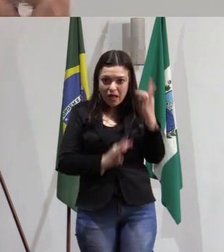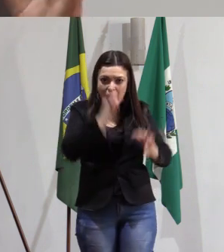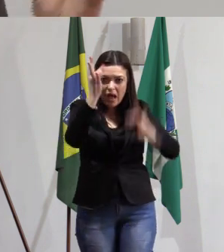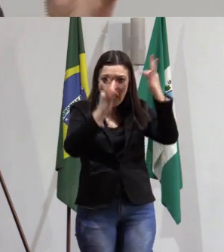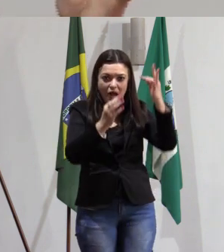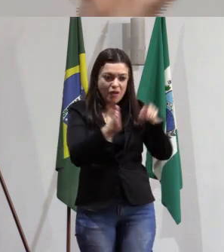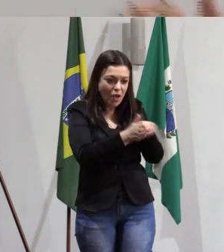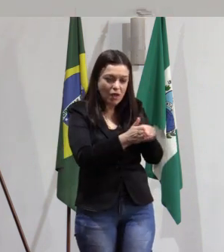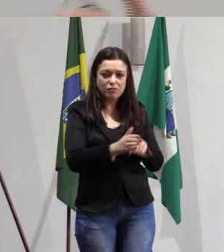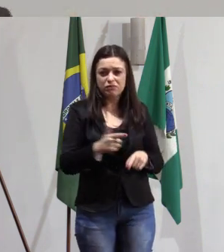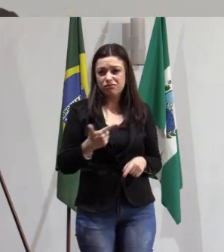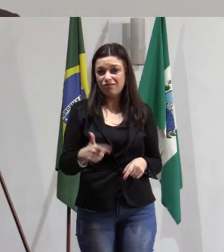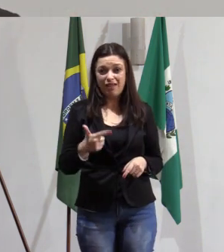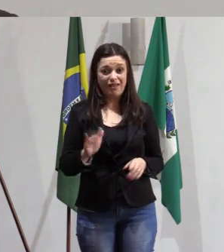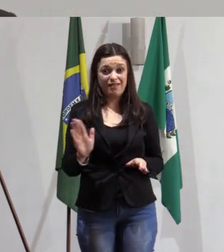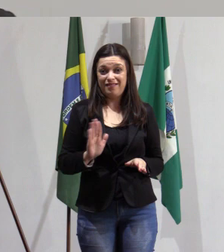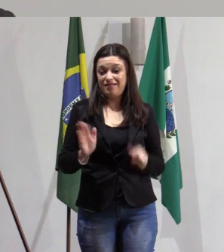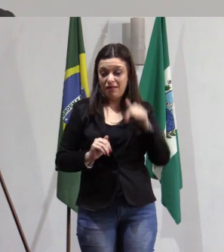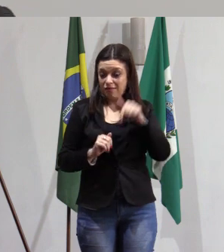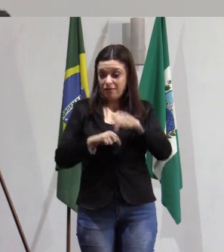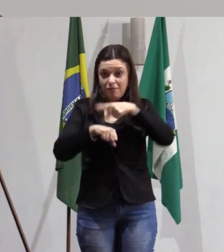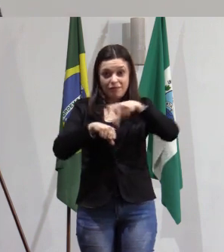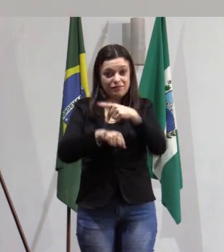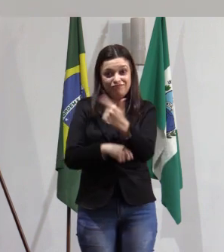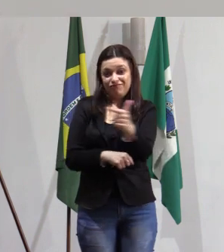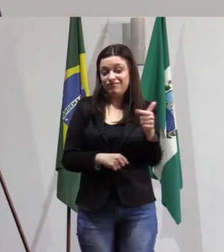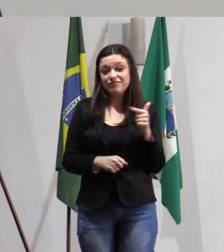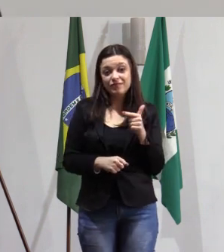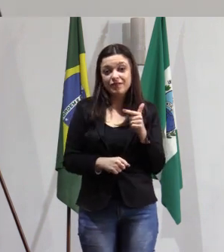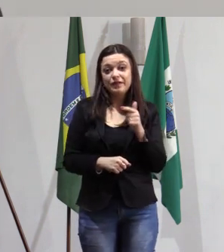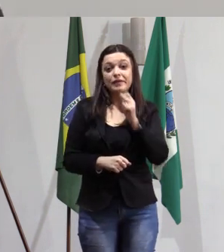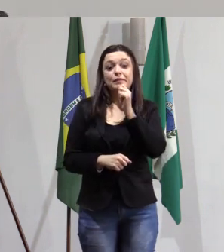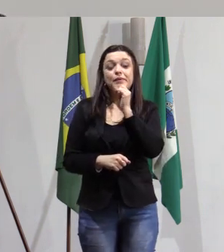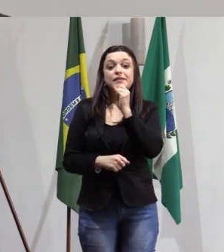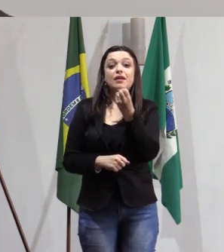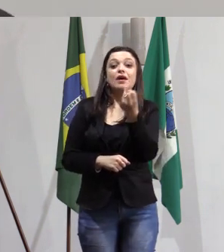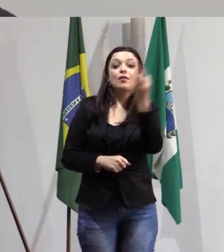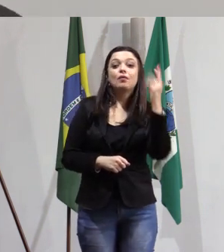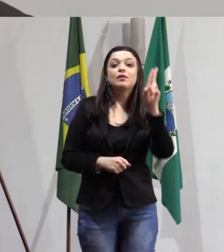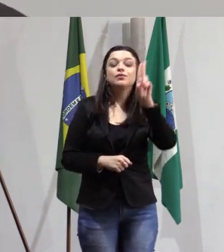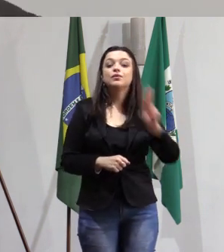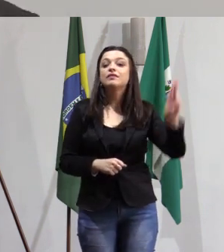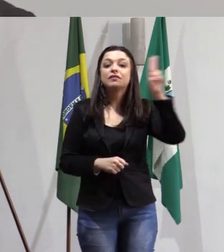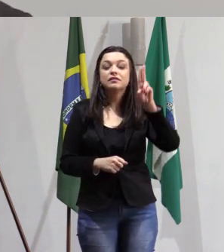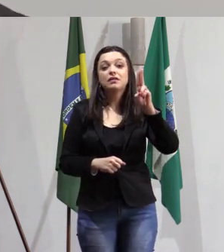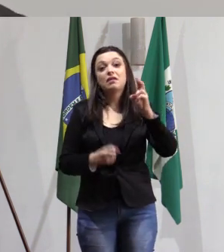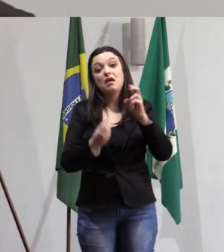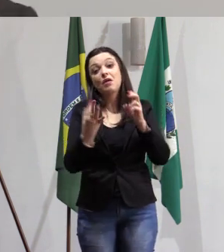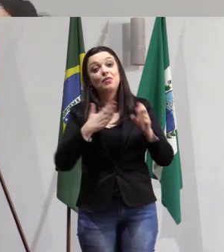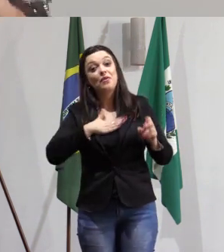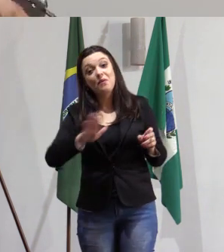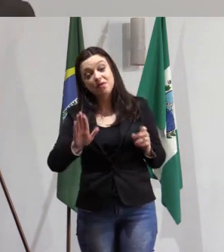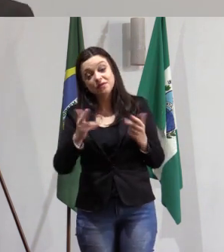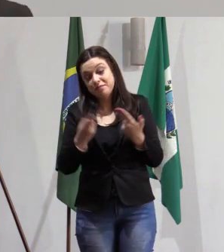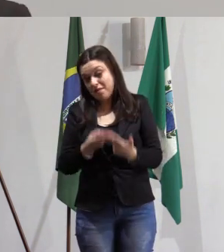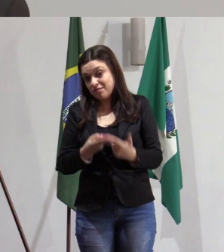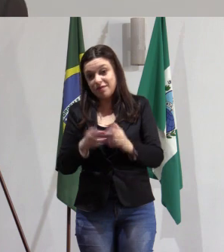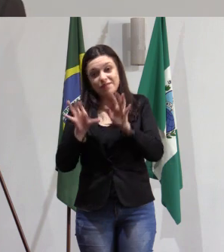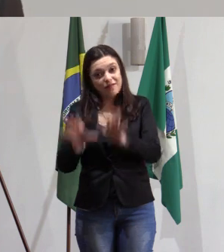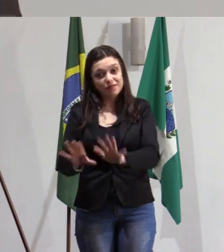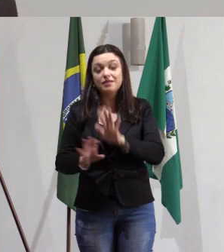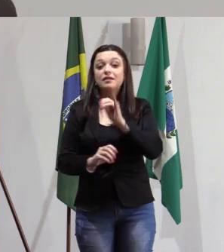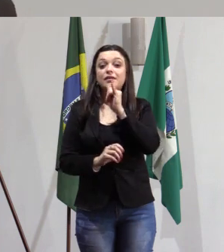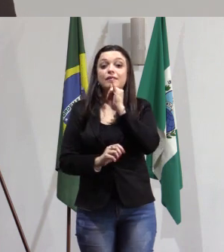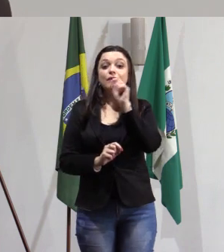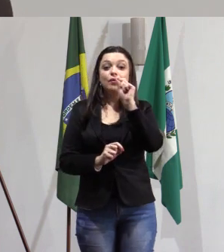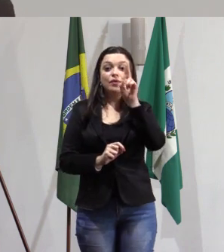universidades, concordem ou não, gostem ou não, acabaram se constituindo também numa dimensão